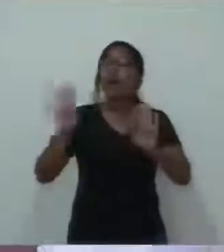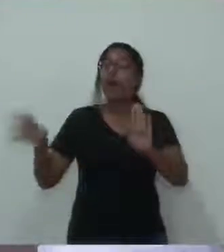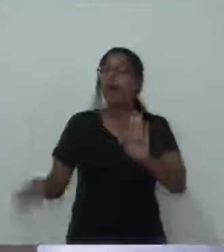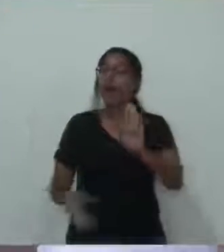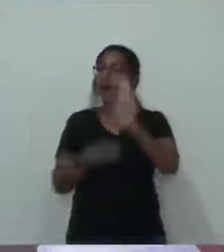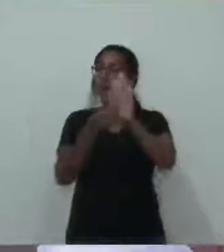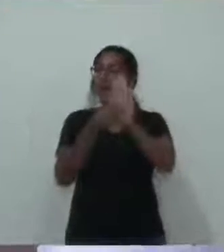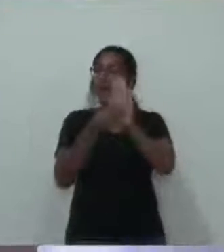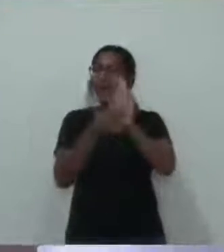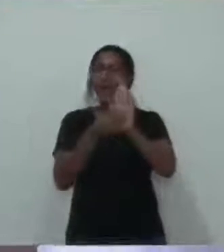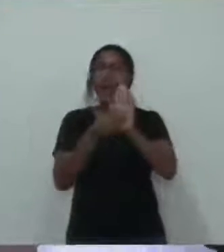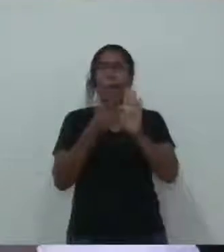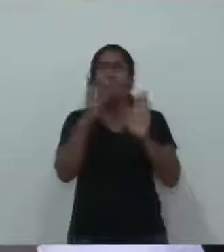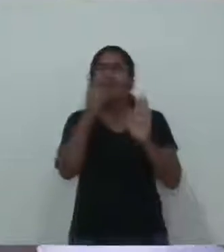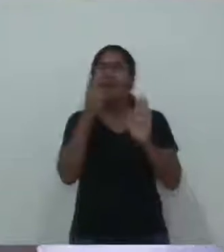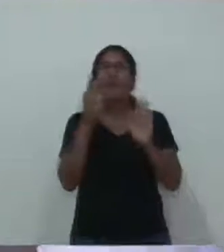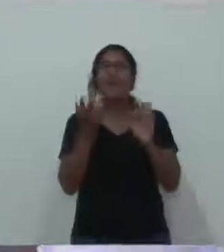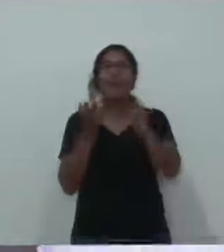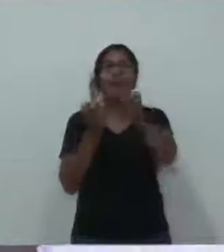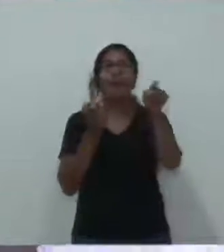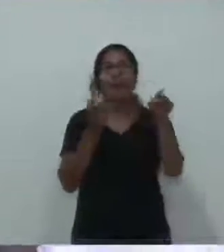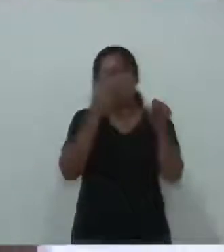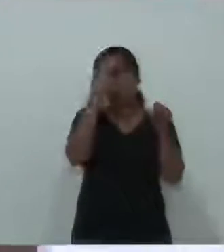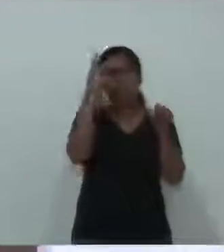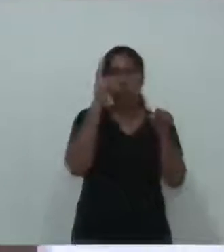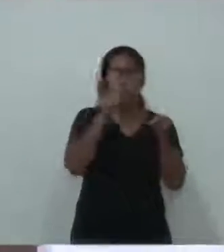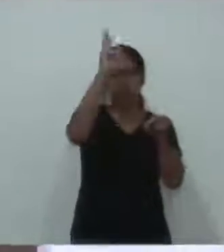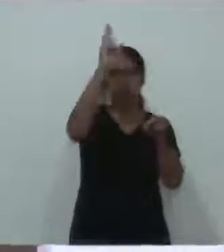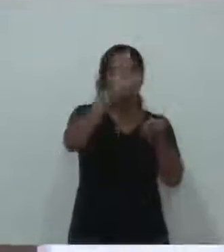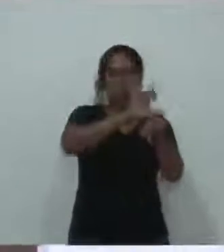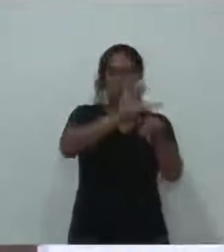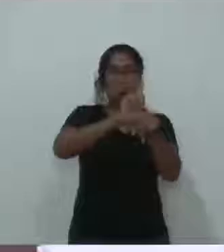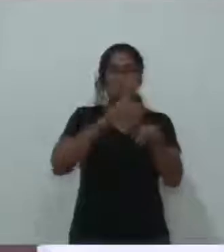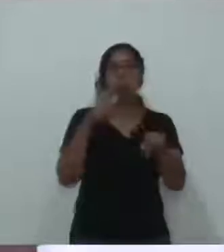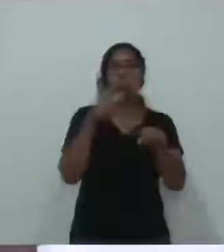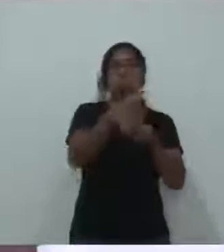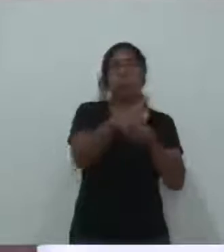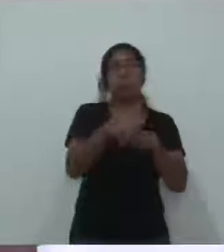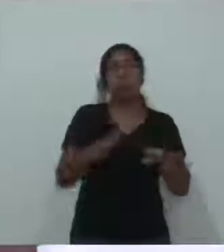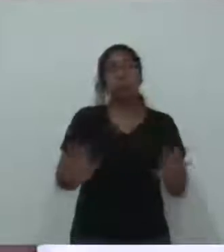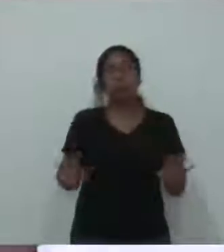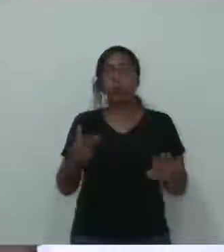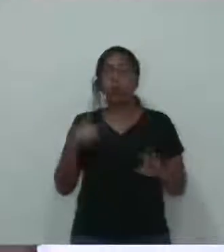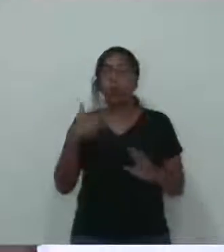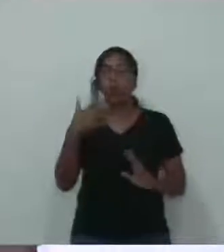vocês restringem. Então, eu vou reprovar essa emenda.